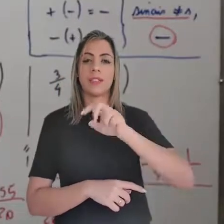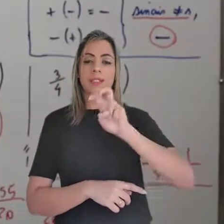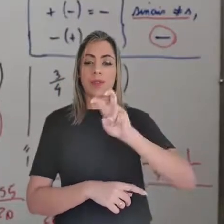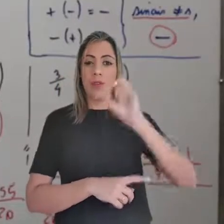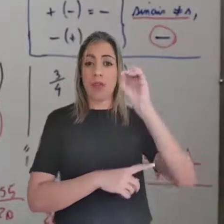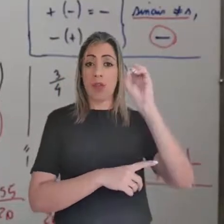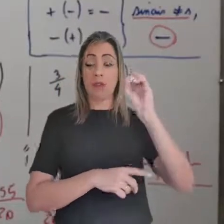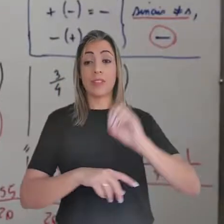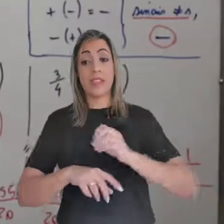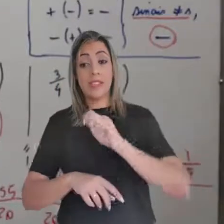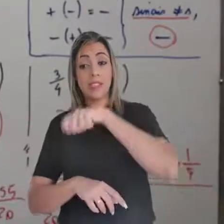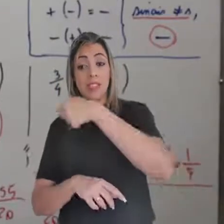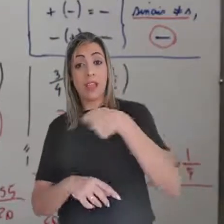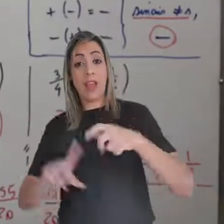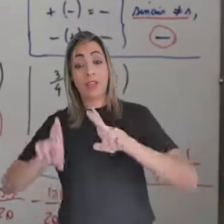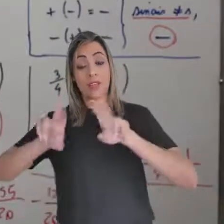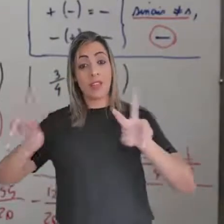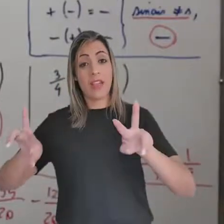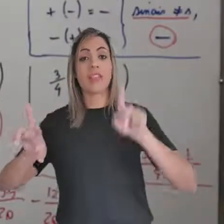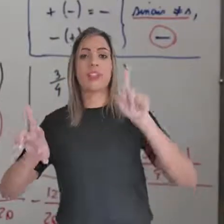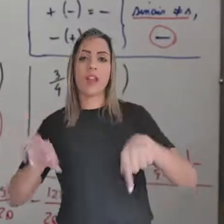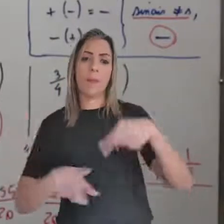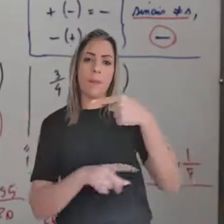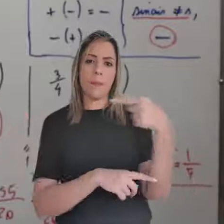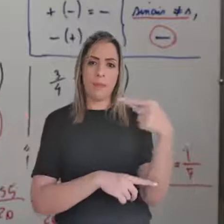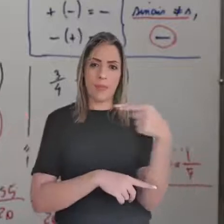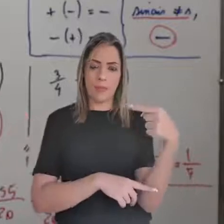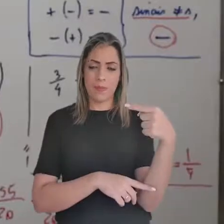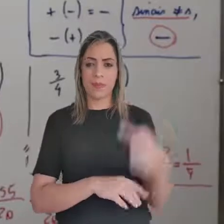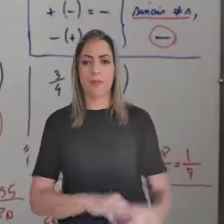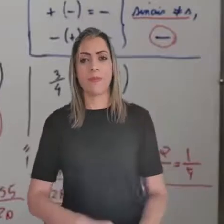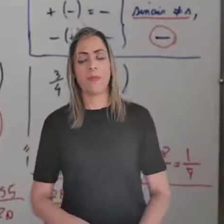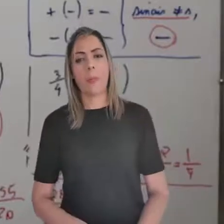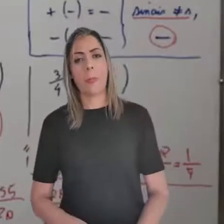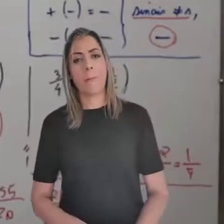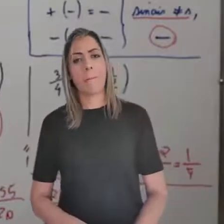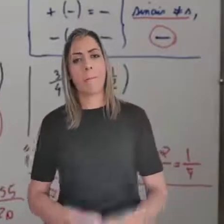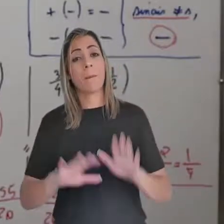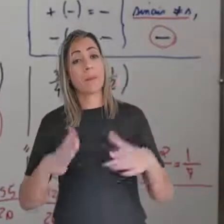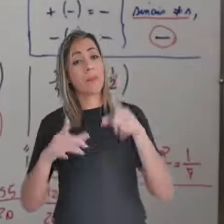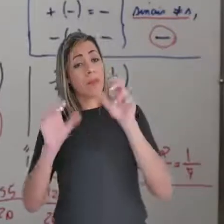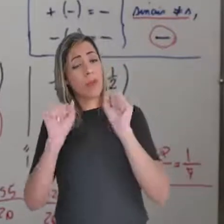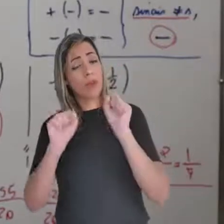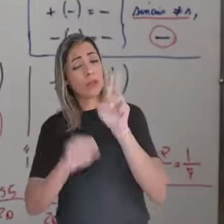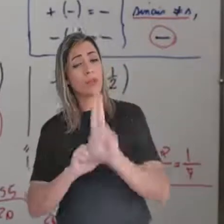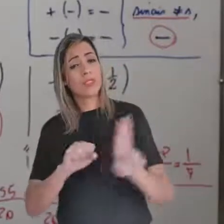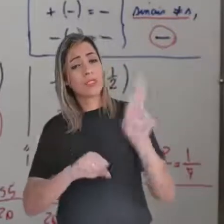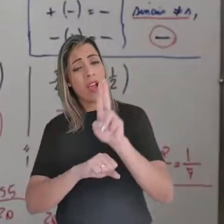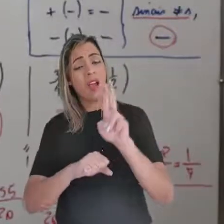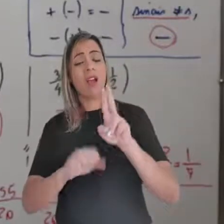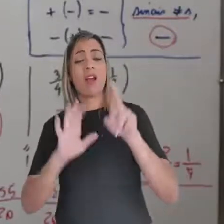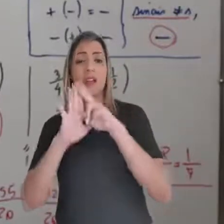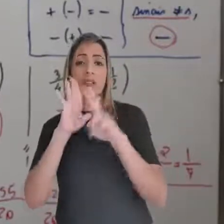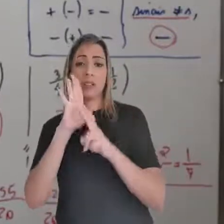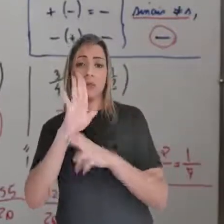graus. Veja, sinais diferentes, vai prevalecer o menos. E aí, você pode fazer a regra da padaria.